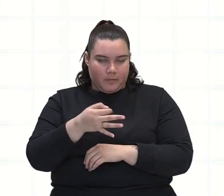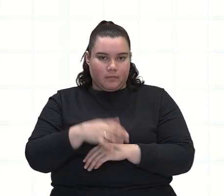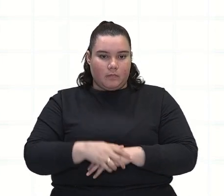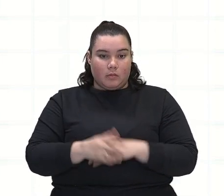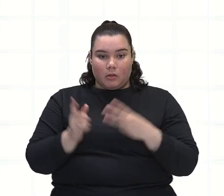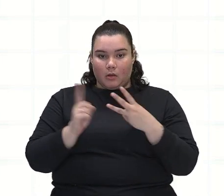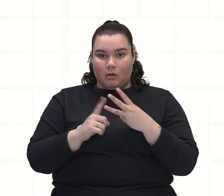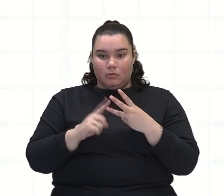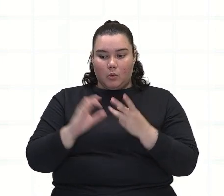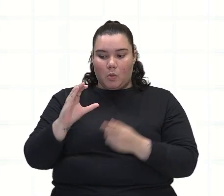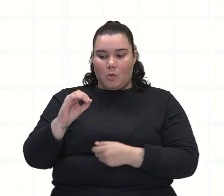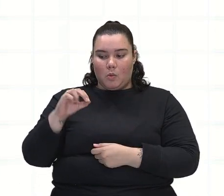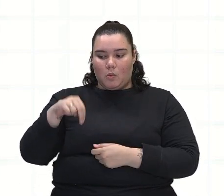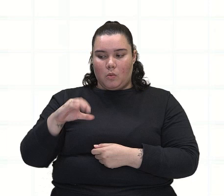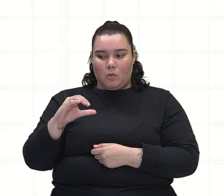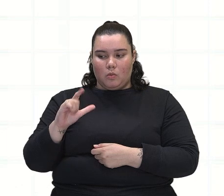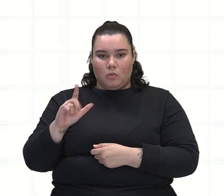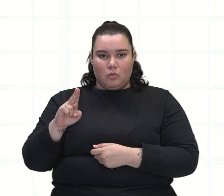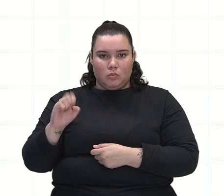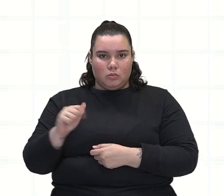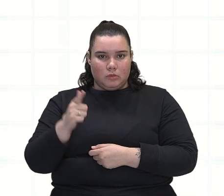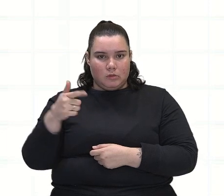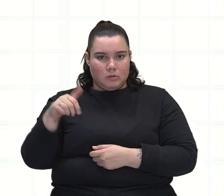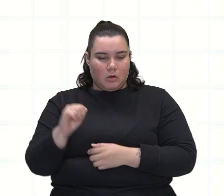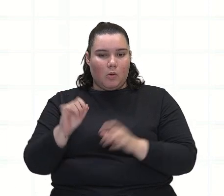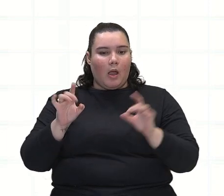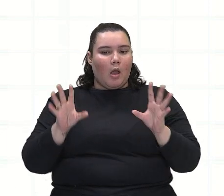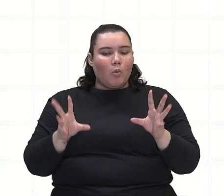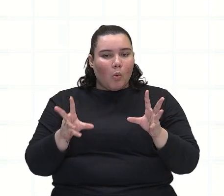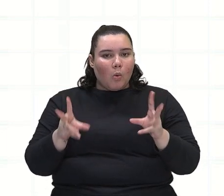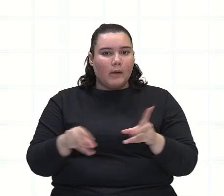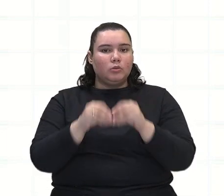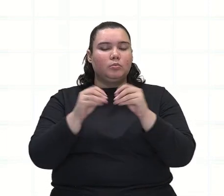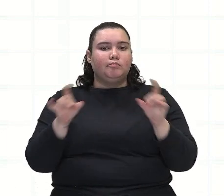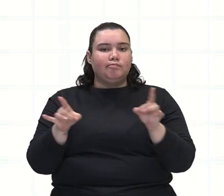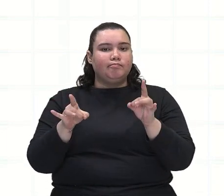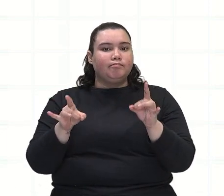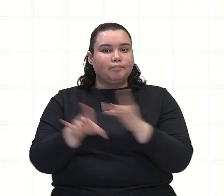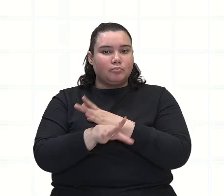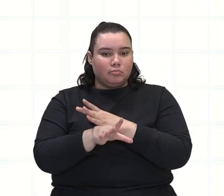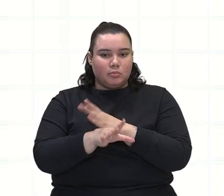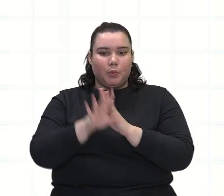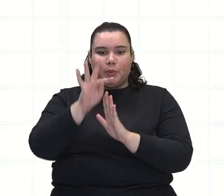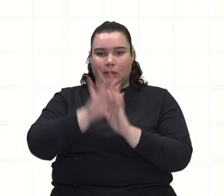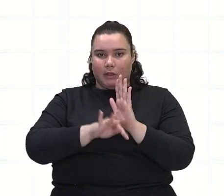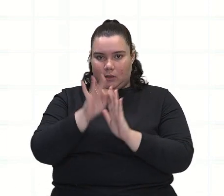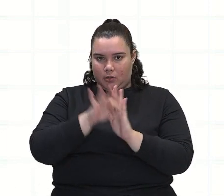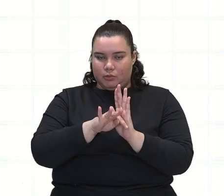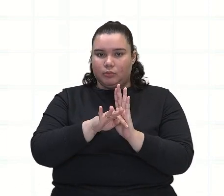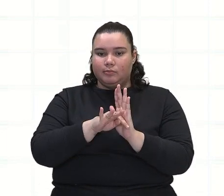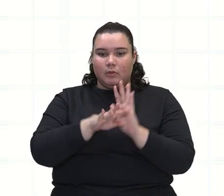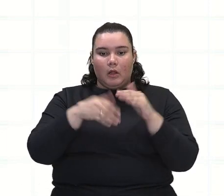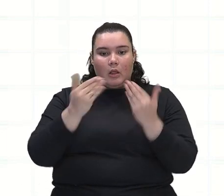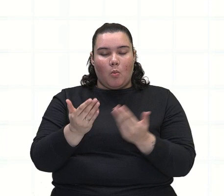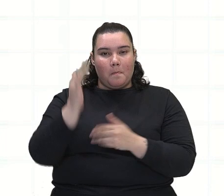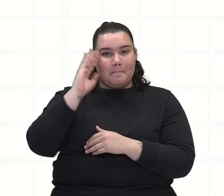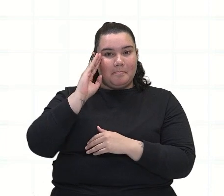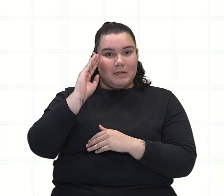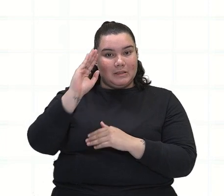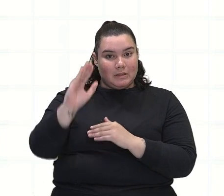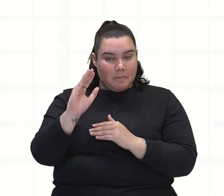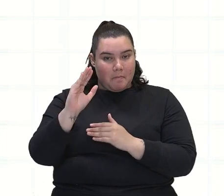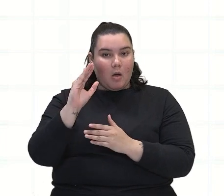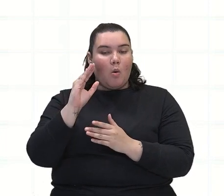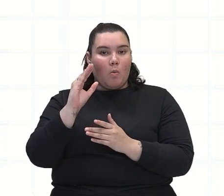a conclusão, né? Fazendo parte dessa estrutura, que é quando eu retomo a ideia principal, a minha